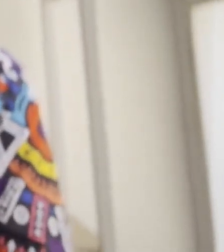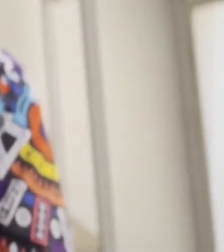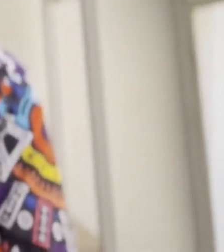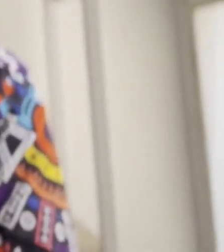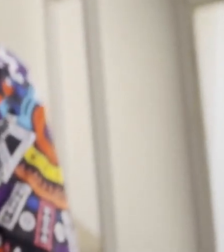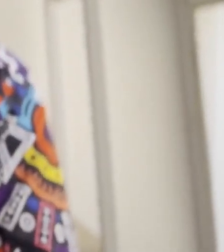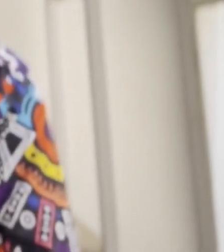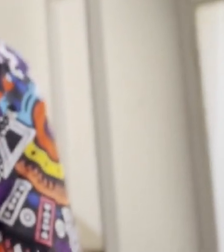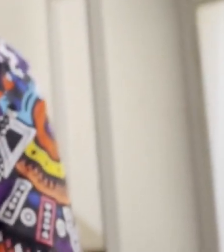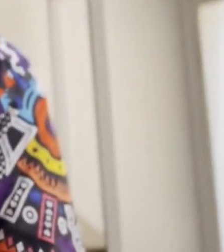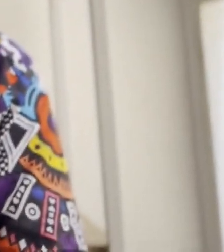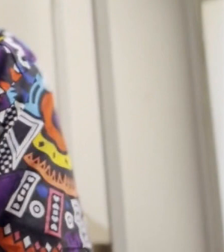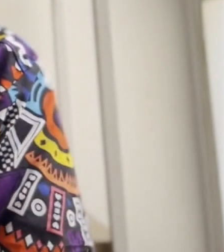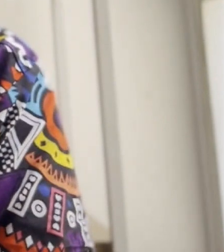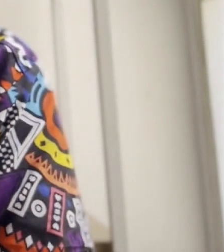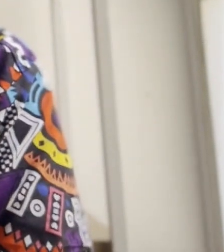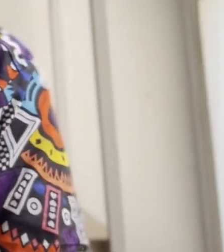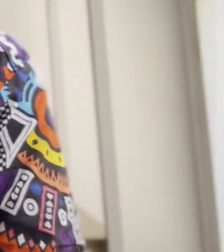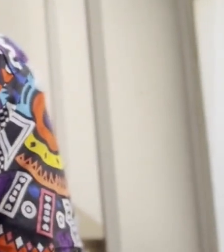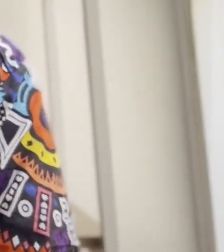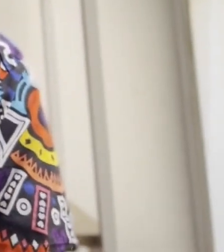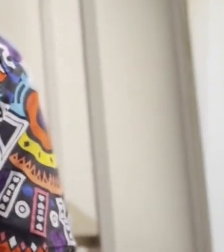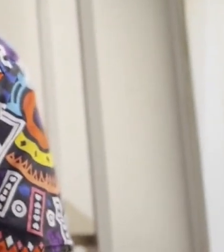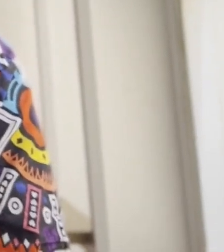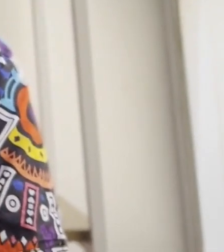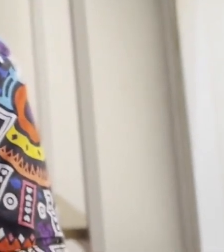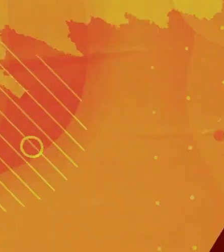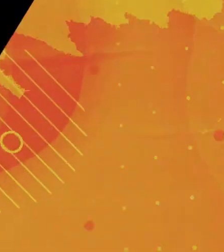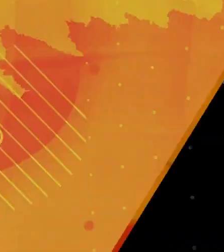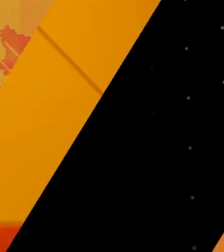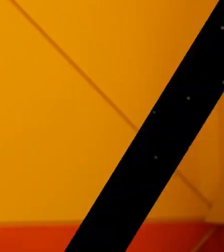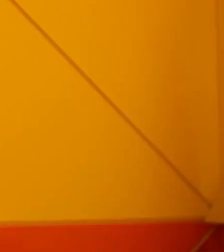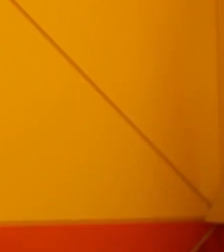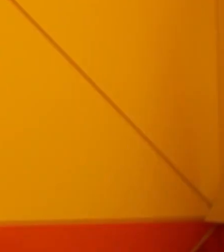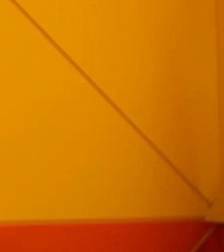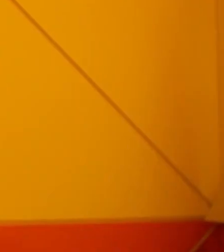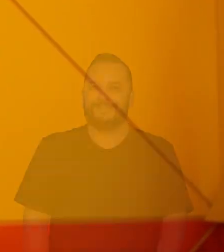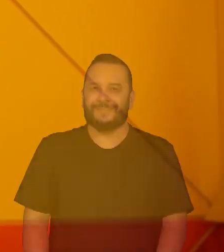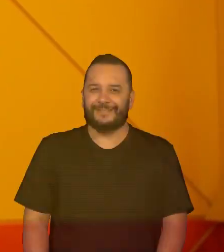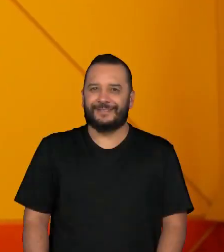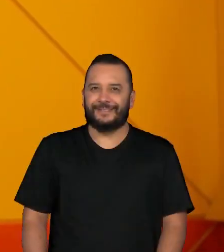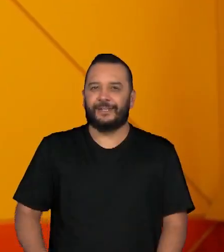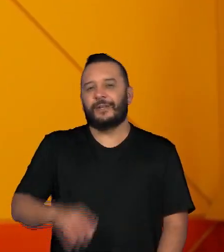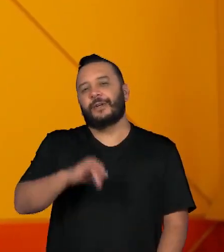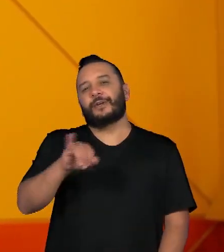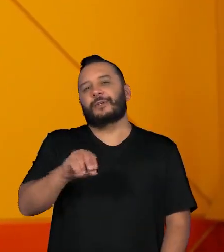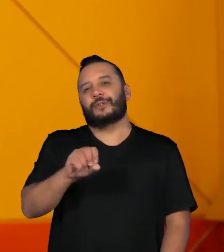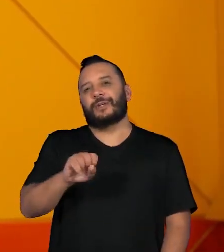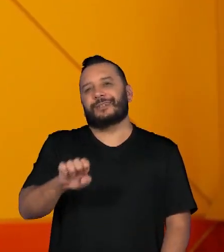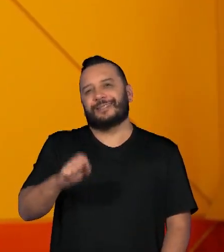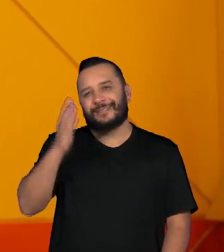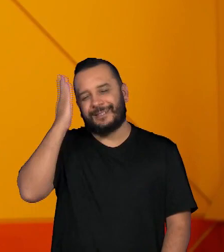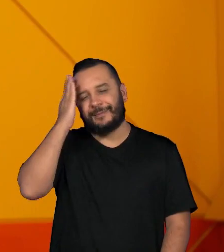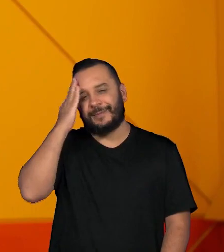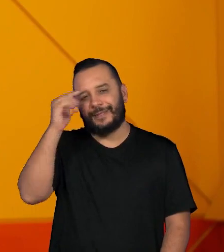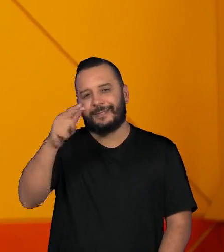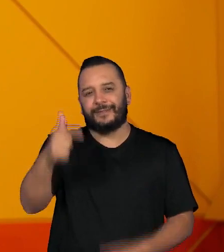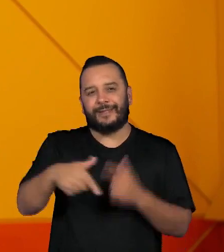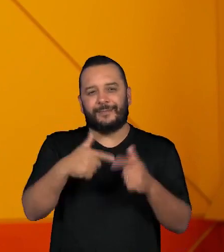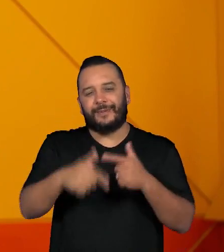Ela é empoderada e pode o mundo conquistar. Josi, eu sabia, eu tinha certeza. Seu trabalho é